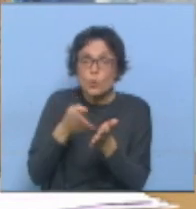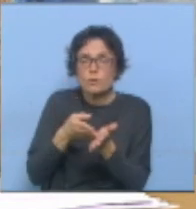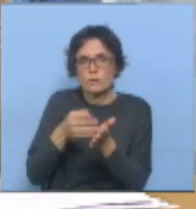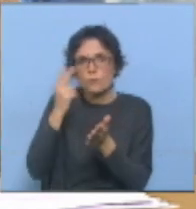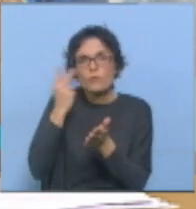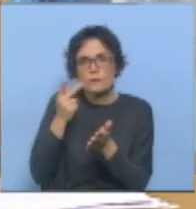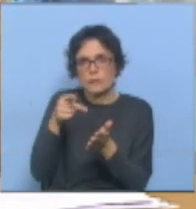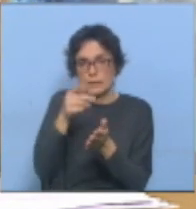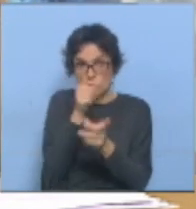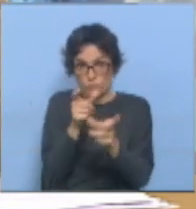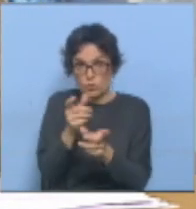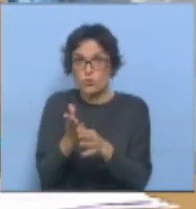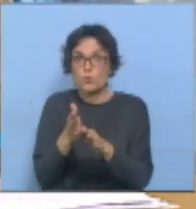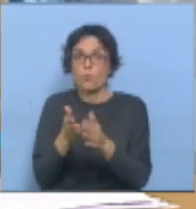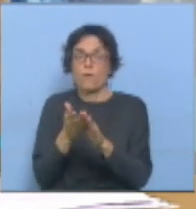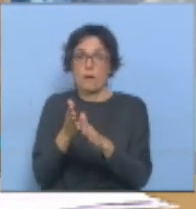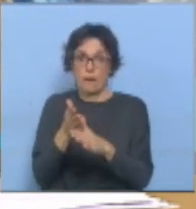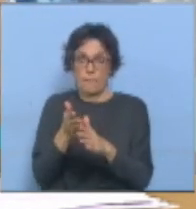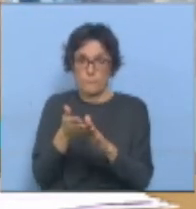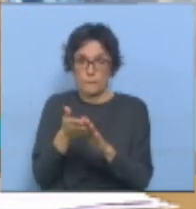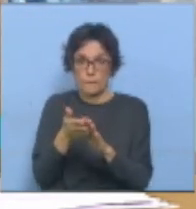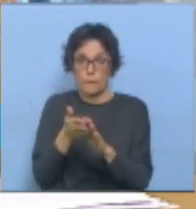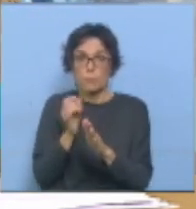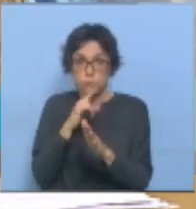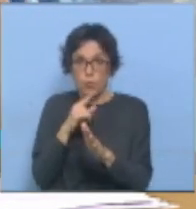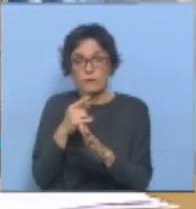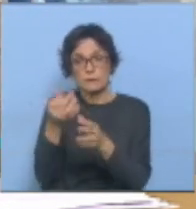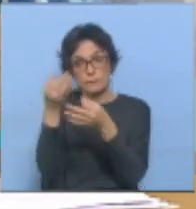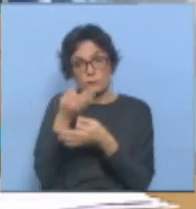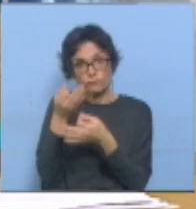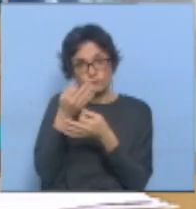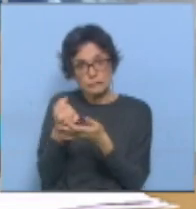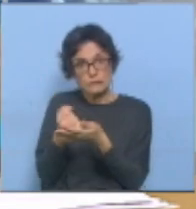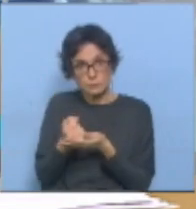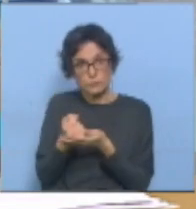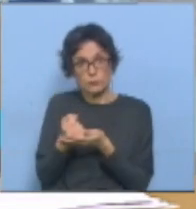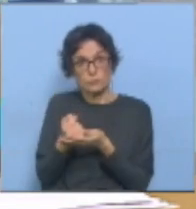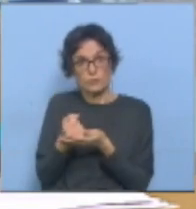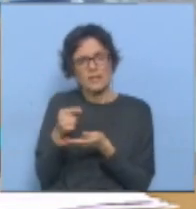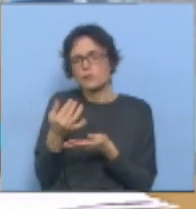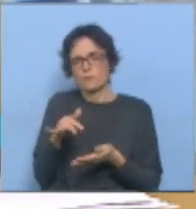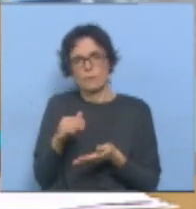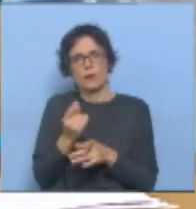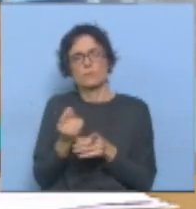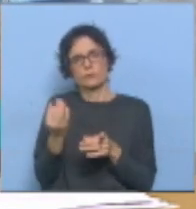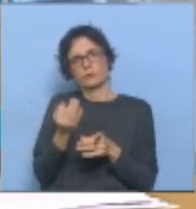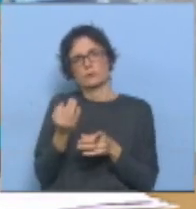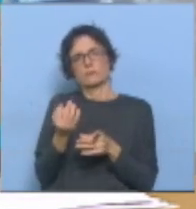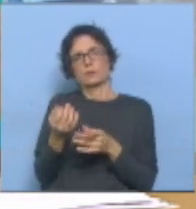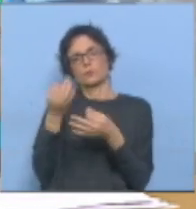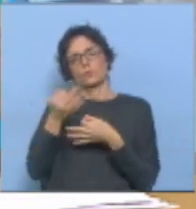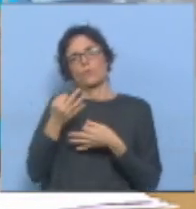muito acompanhada. Os cuidados paliativos são cuidados interdisciplinares, onde está o médico, o enfermeiro,